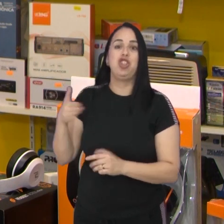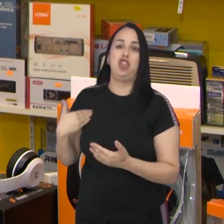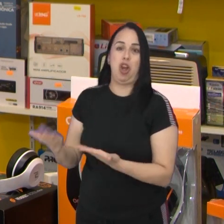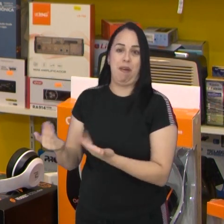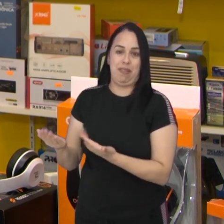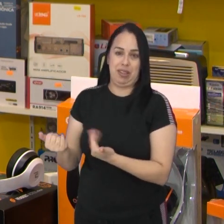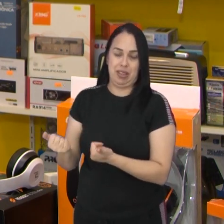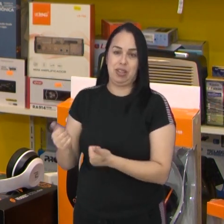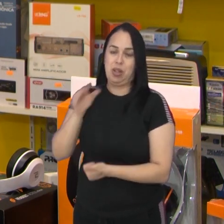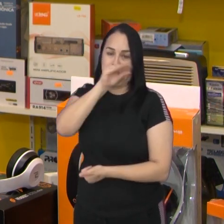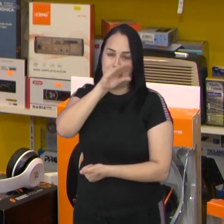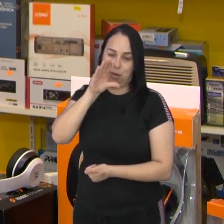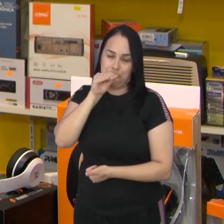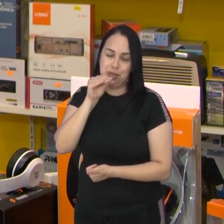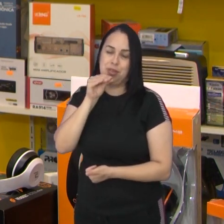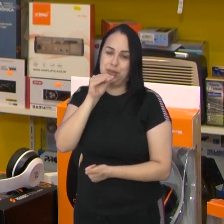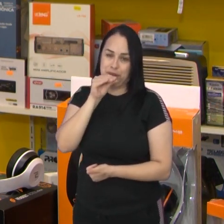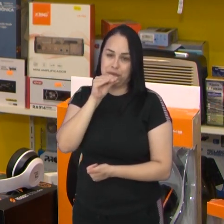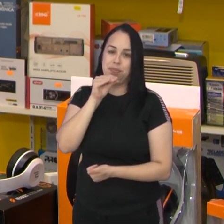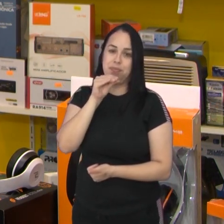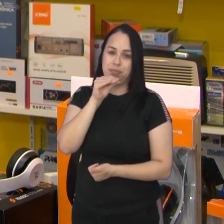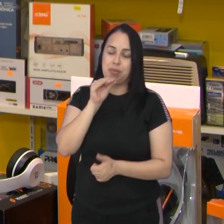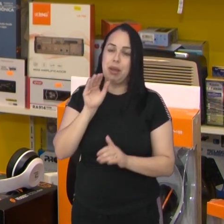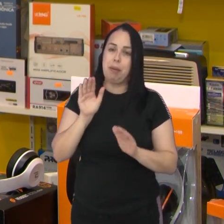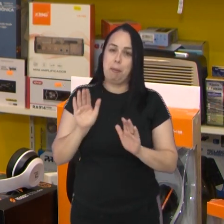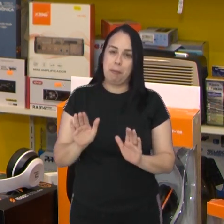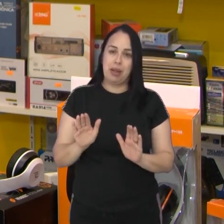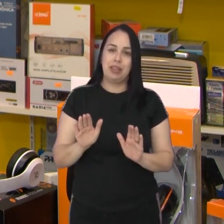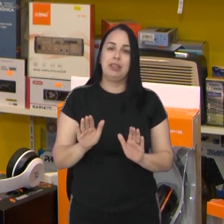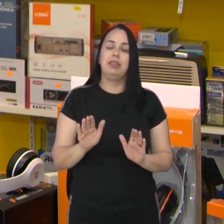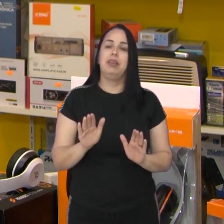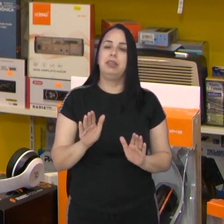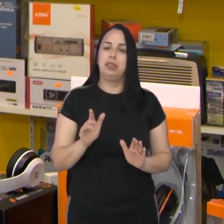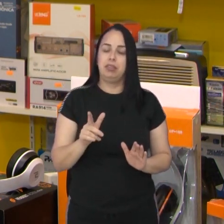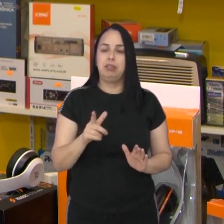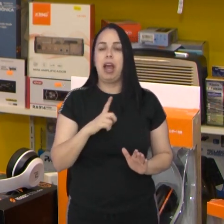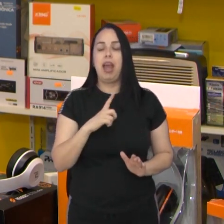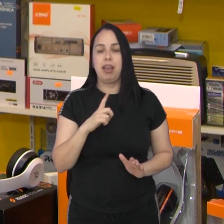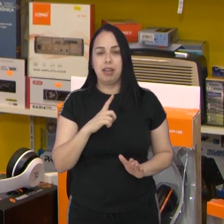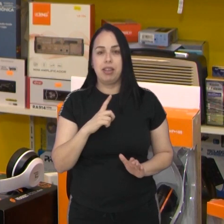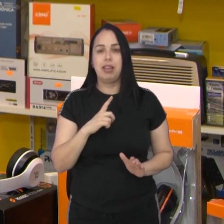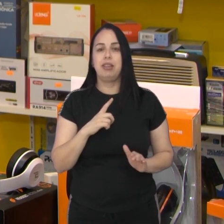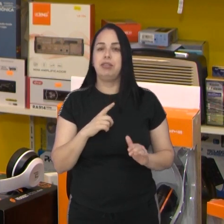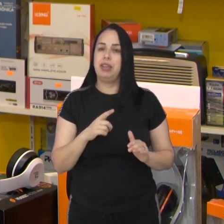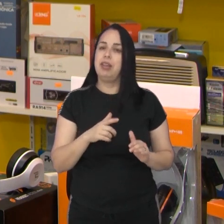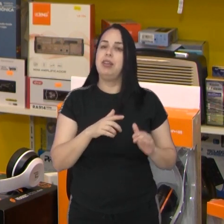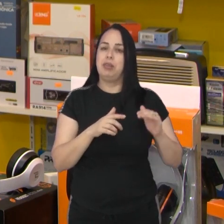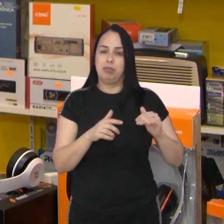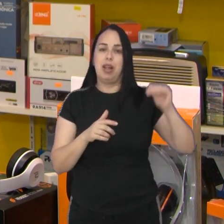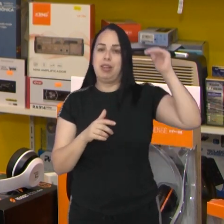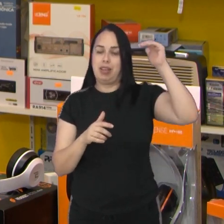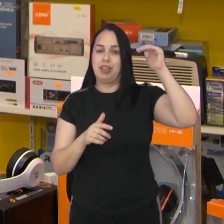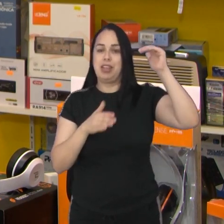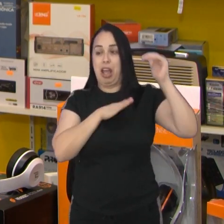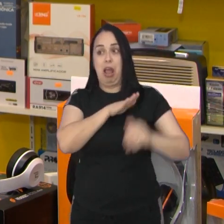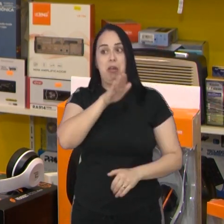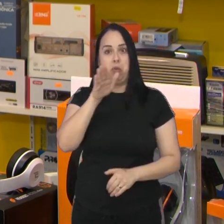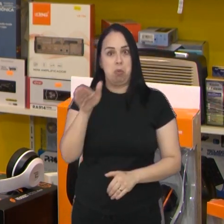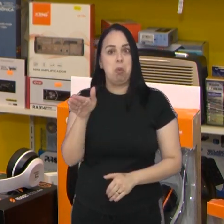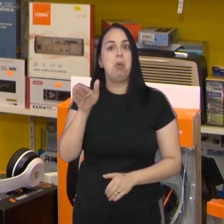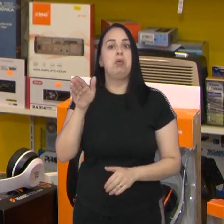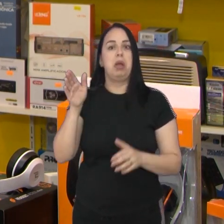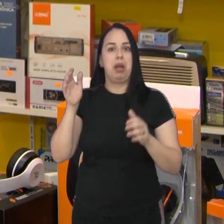mais novas, né? Os adolescentes, jovens, mas também temos as pessoas de meia idade, aquelas que vão